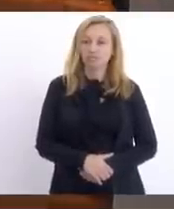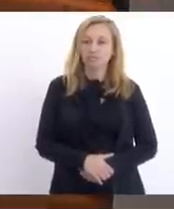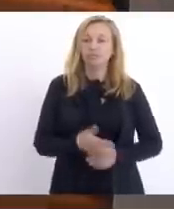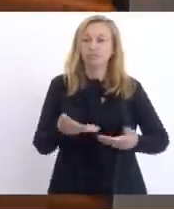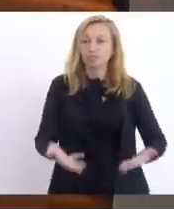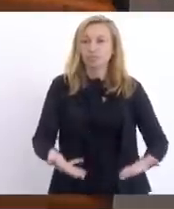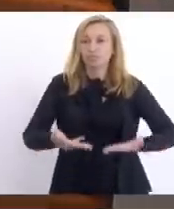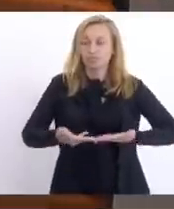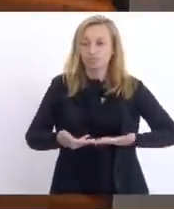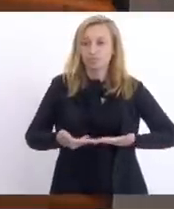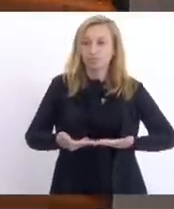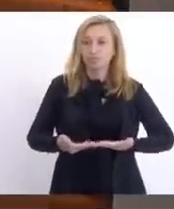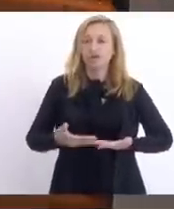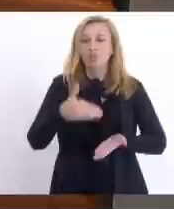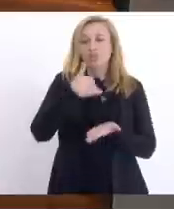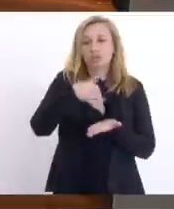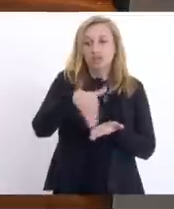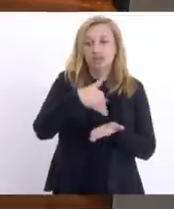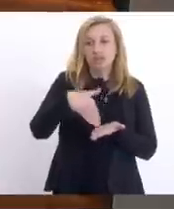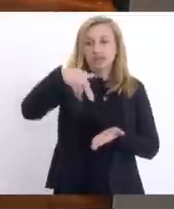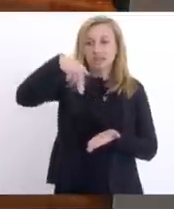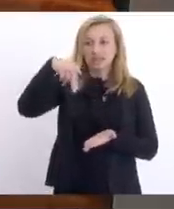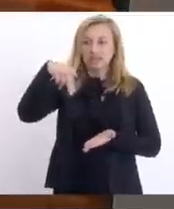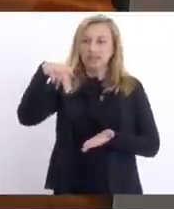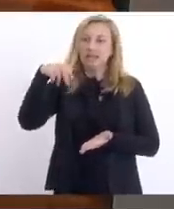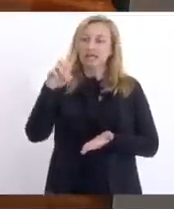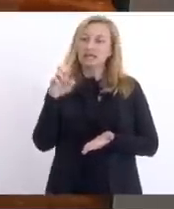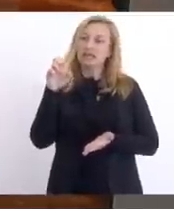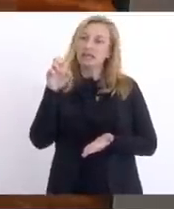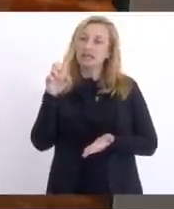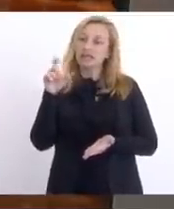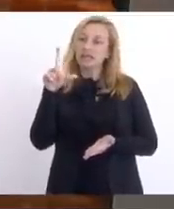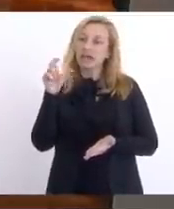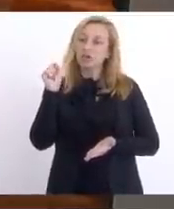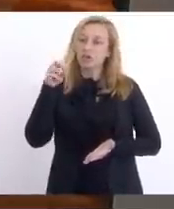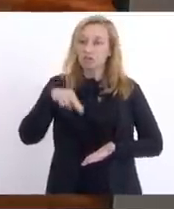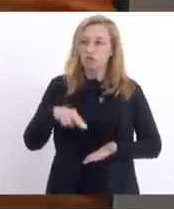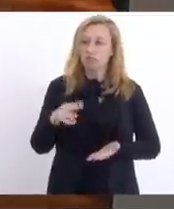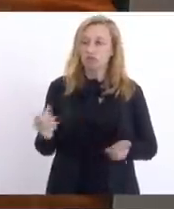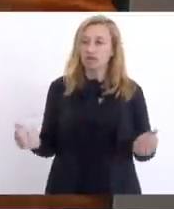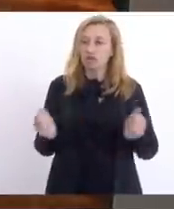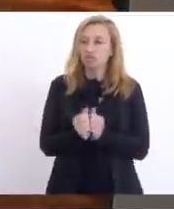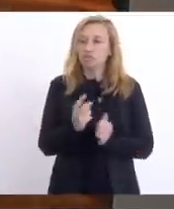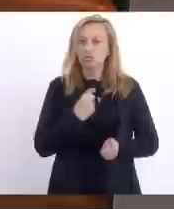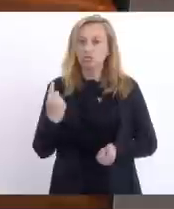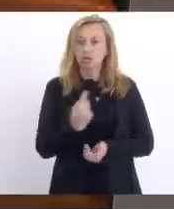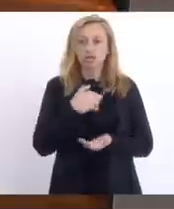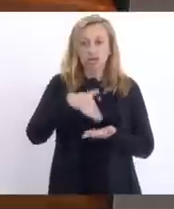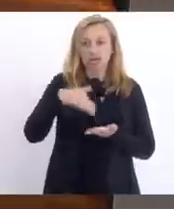Convidar o secretário Nelson Rocha para estar conosco aqui, secretário de Fazenda.